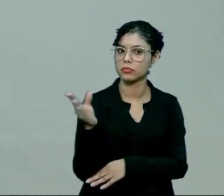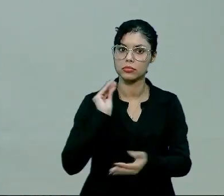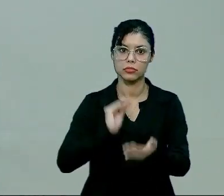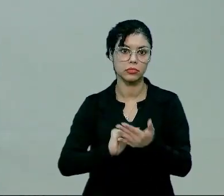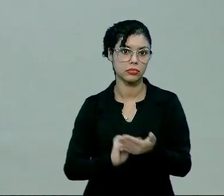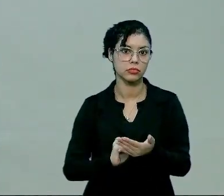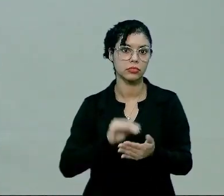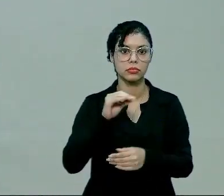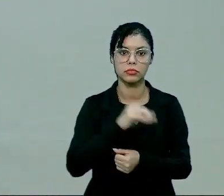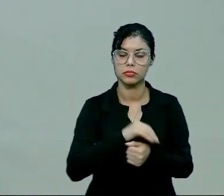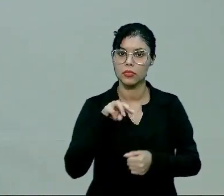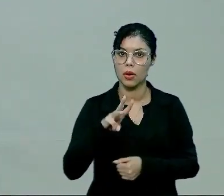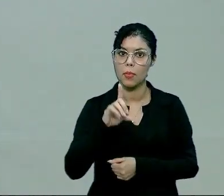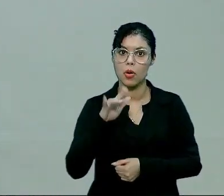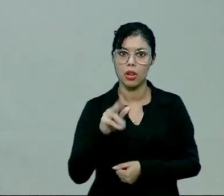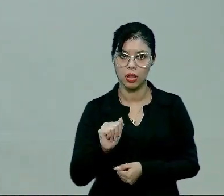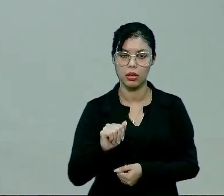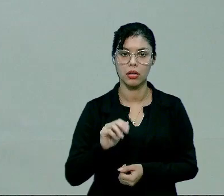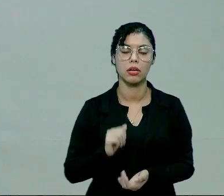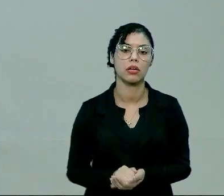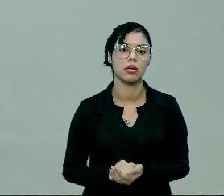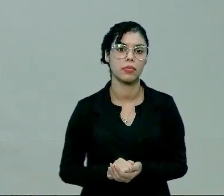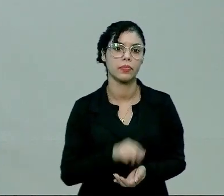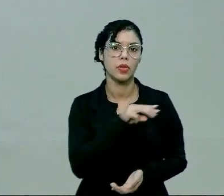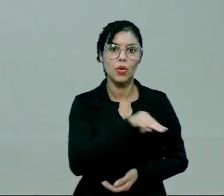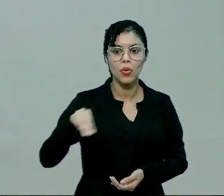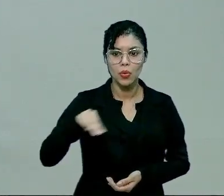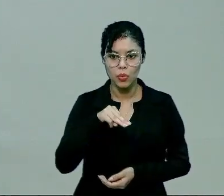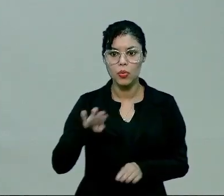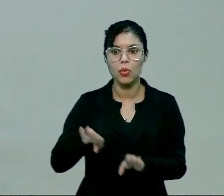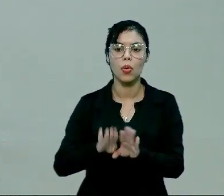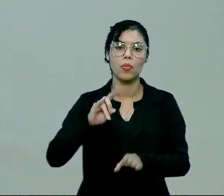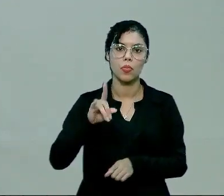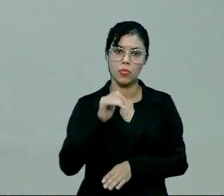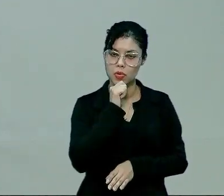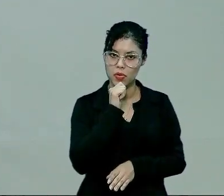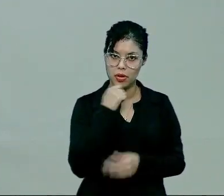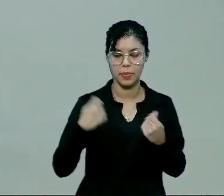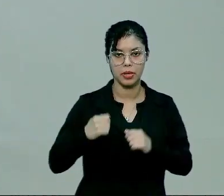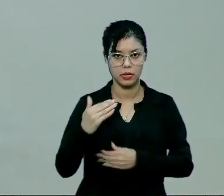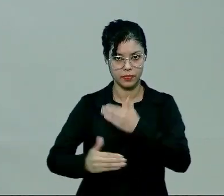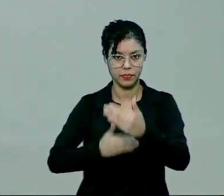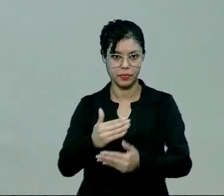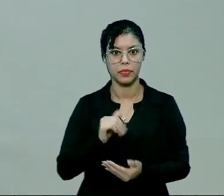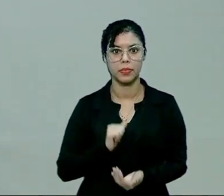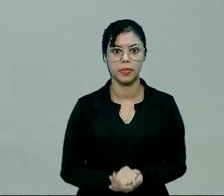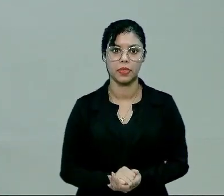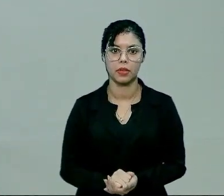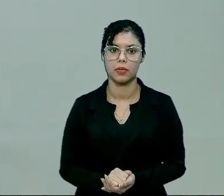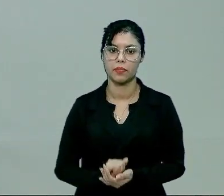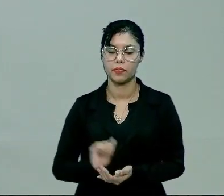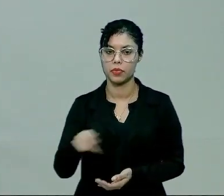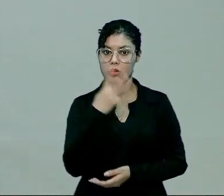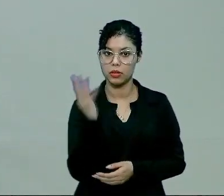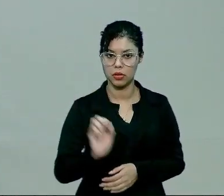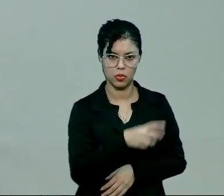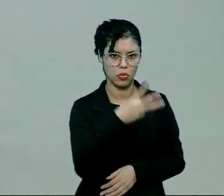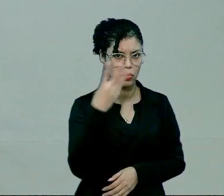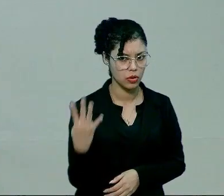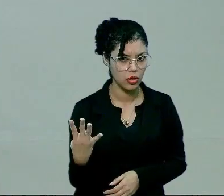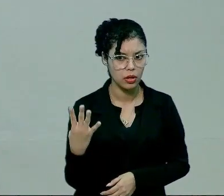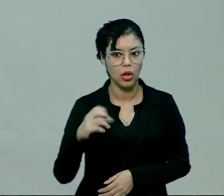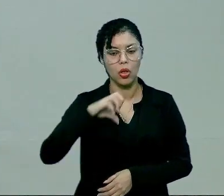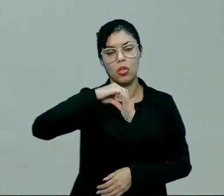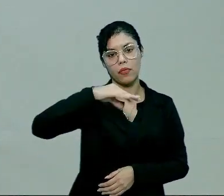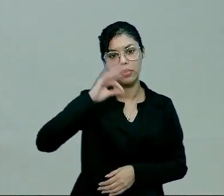quantidade molar real de PCl5 que foi utilizado nesse processo. Então o primeiro passo é descobrir quanto que